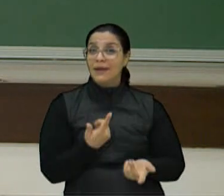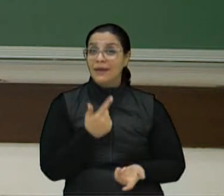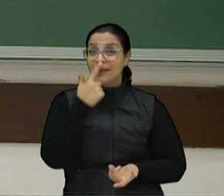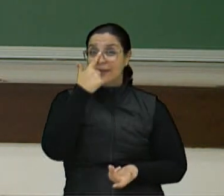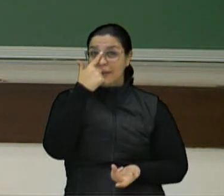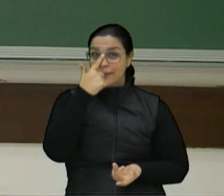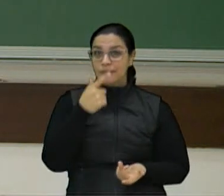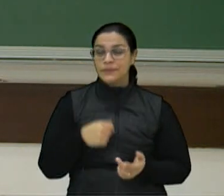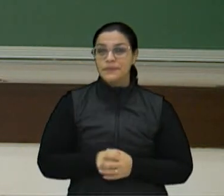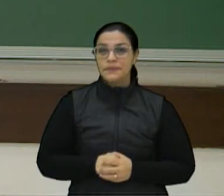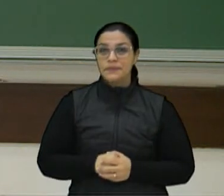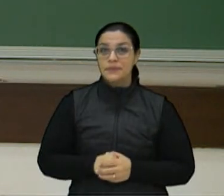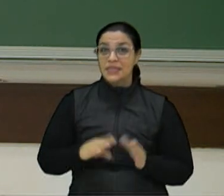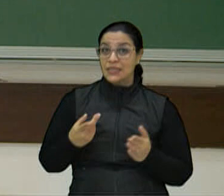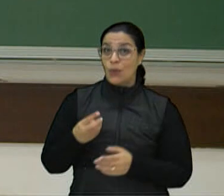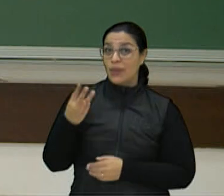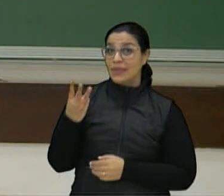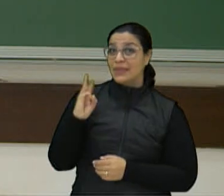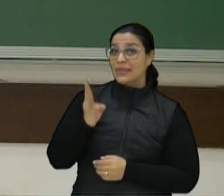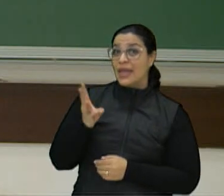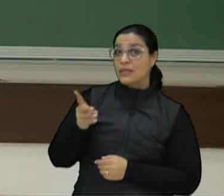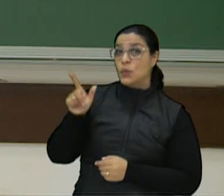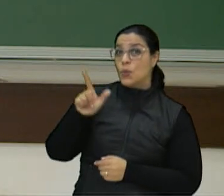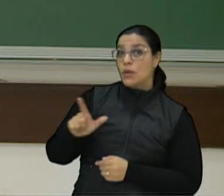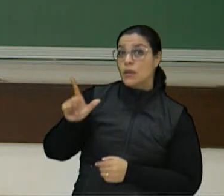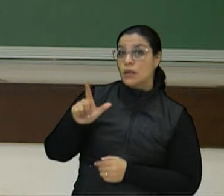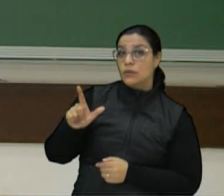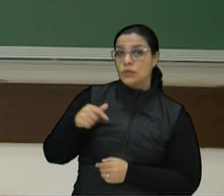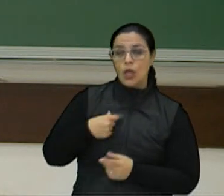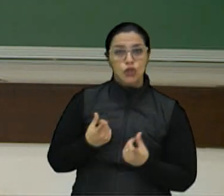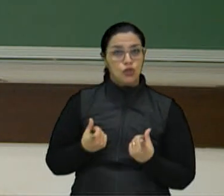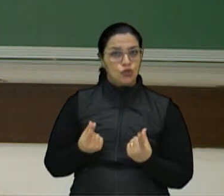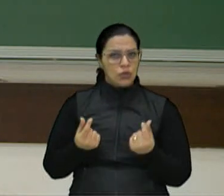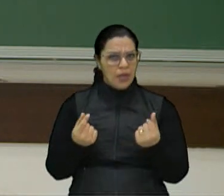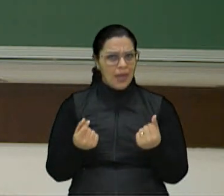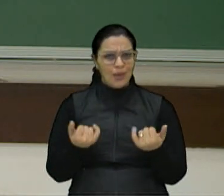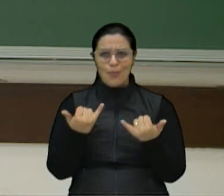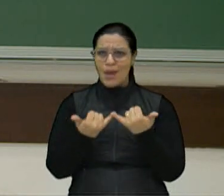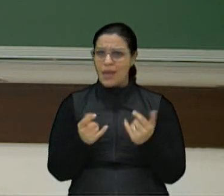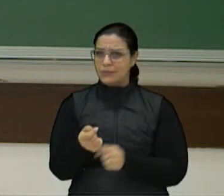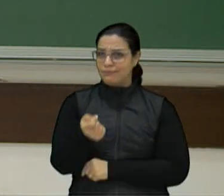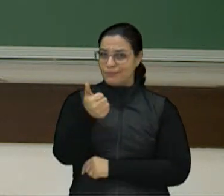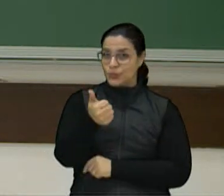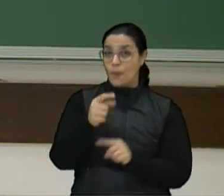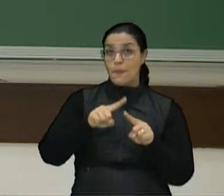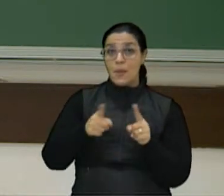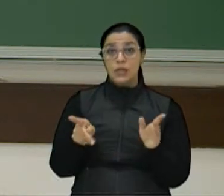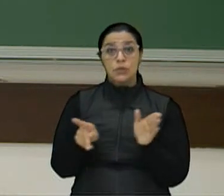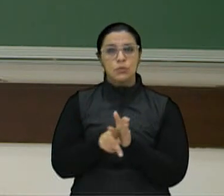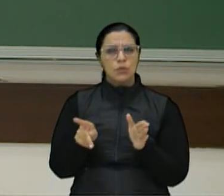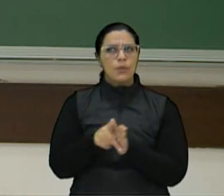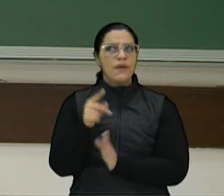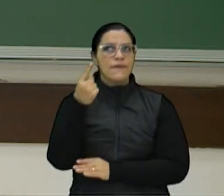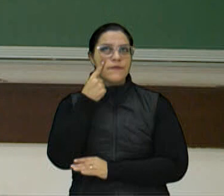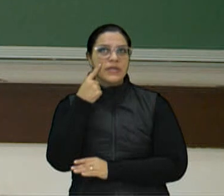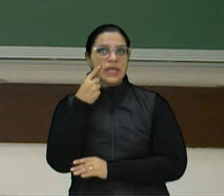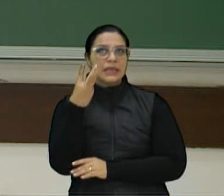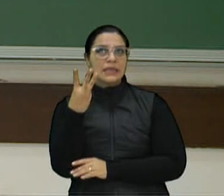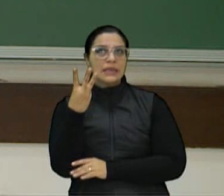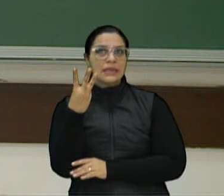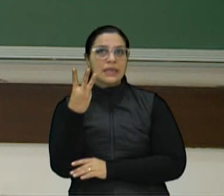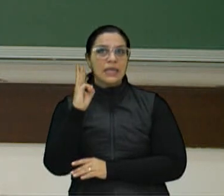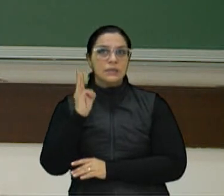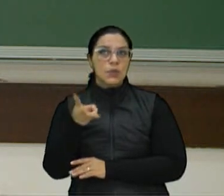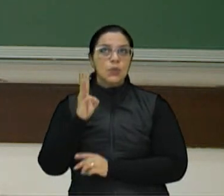saneamento. 3.000 litros. Em termos de dinheiro, isso é pouco, mas faça 3.000 litros no